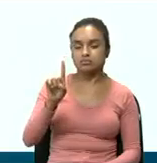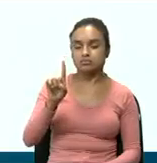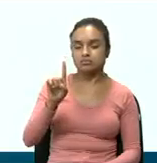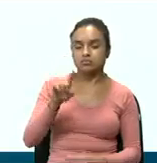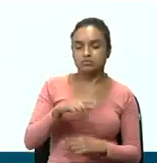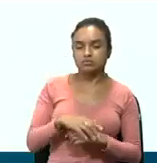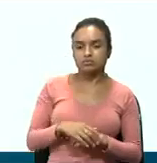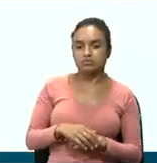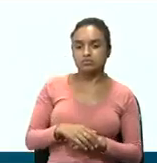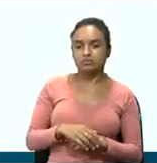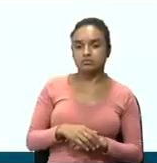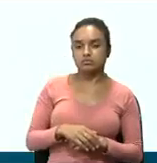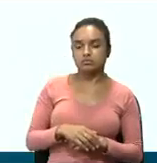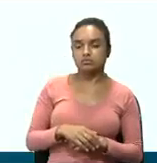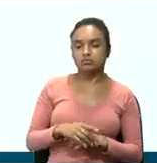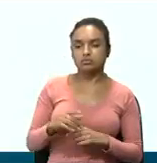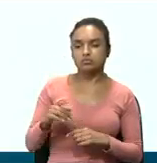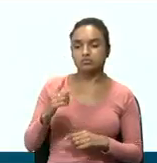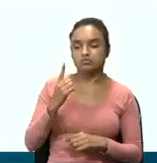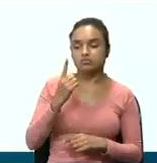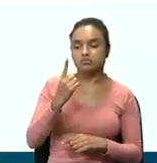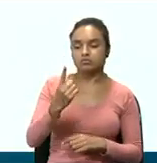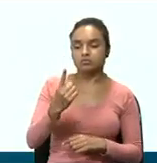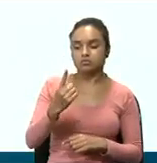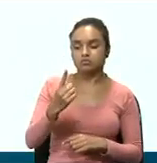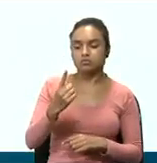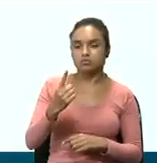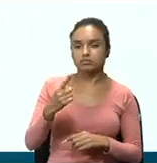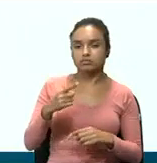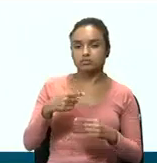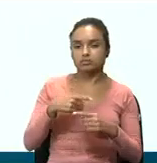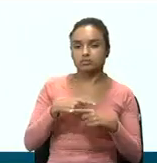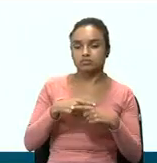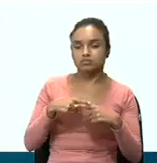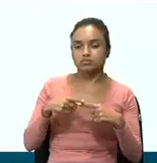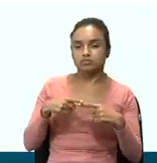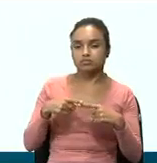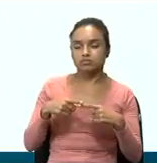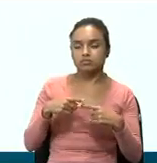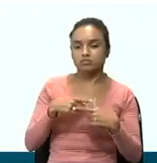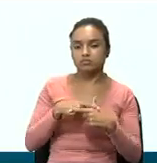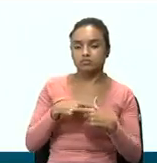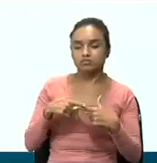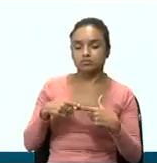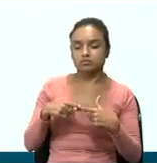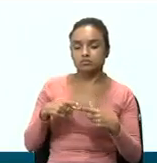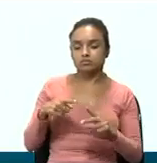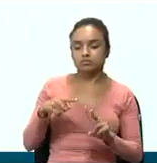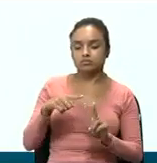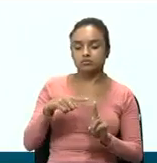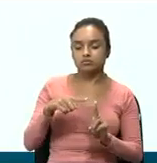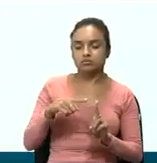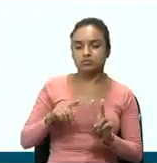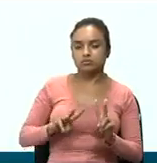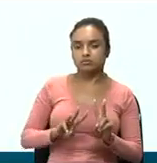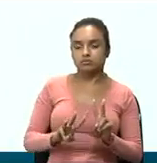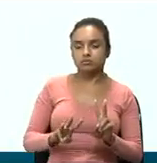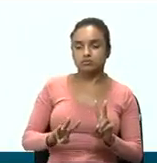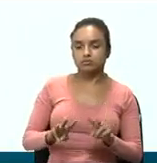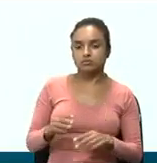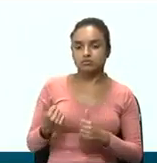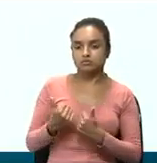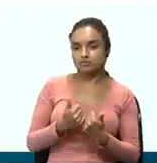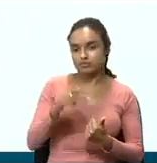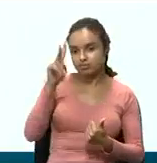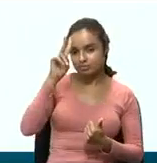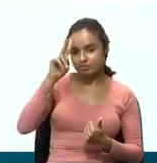menos 1, que multiplica 1 raiz de 3. Menos 1 elevado a 3 menos 1, eu